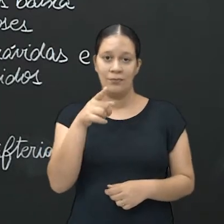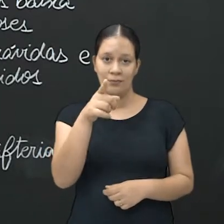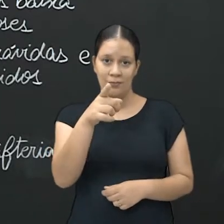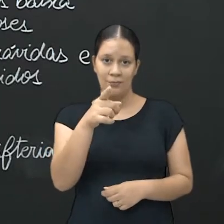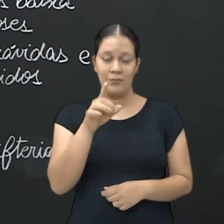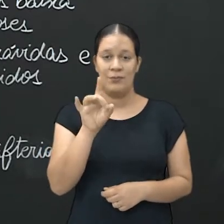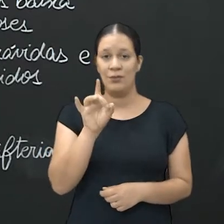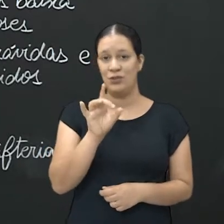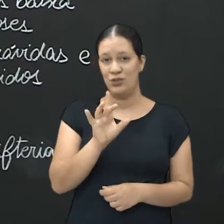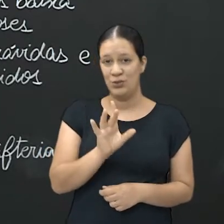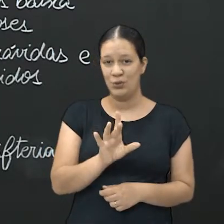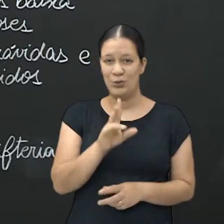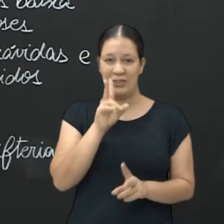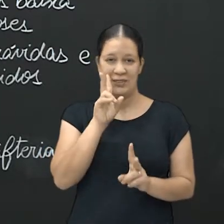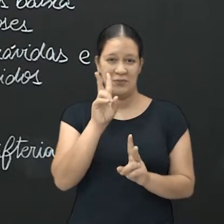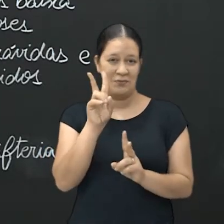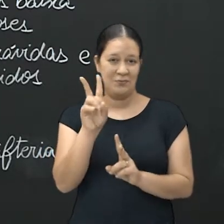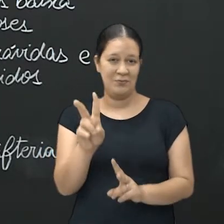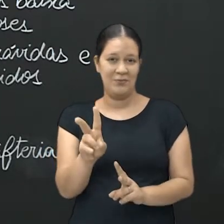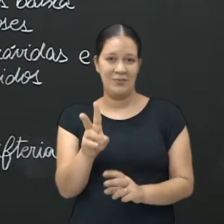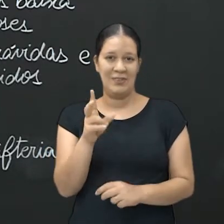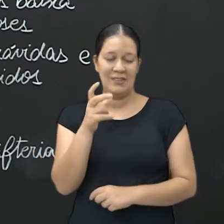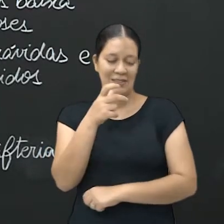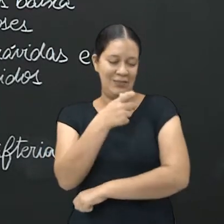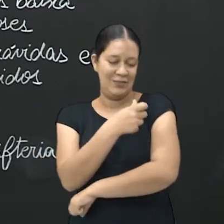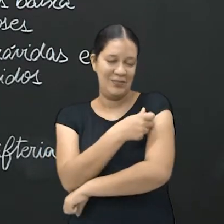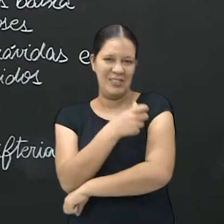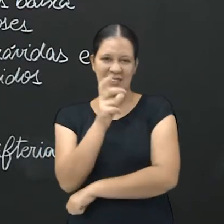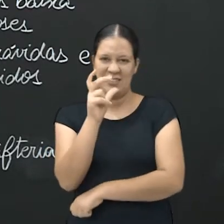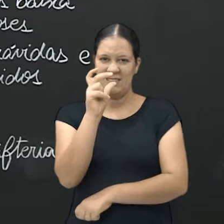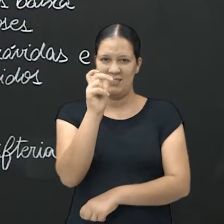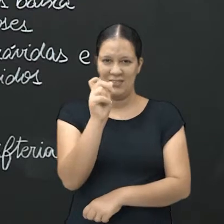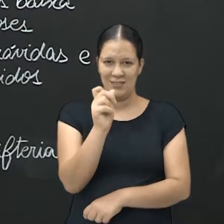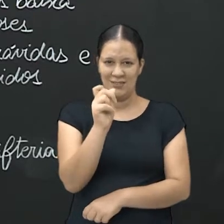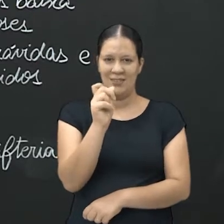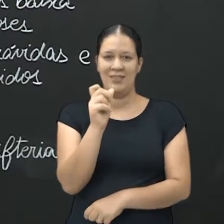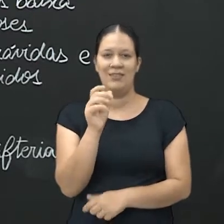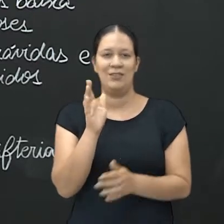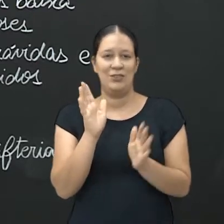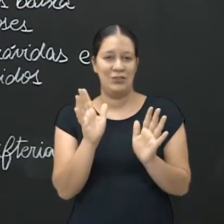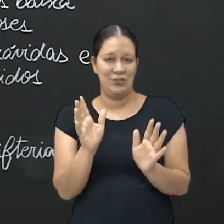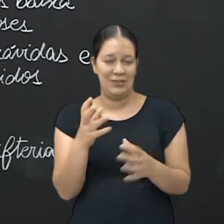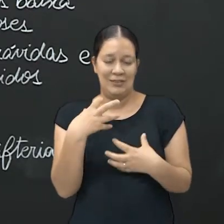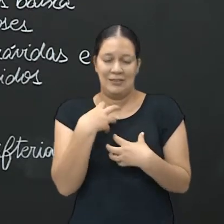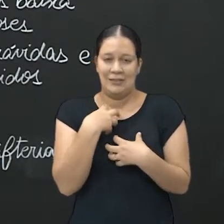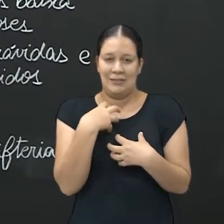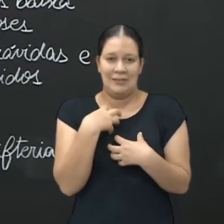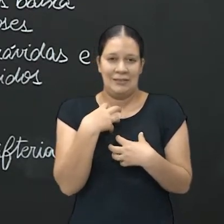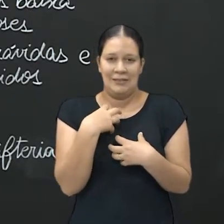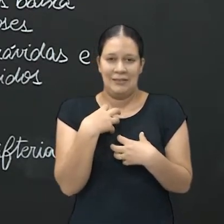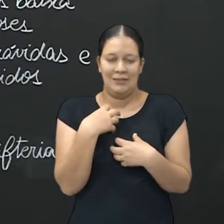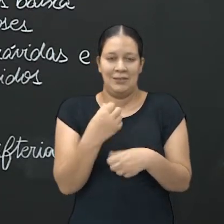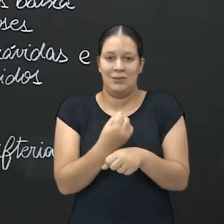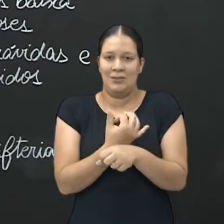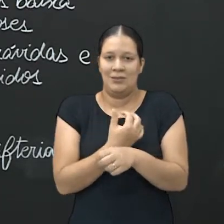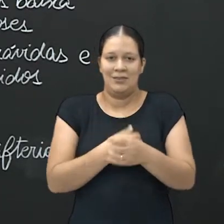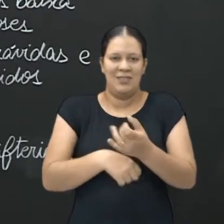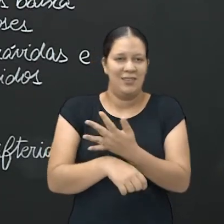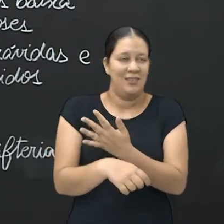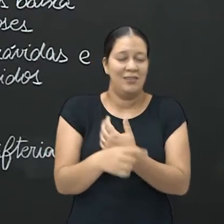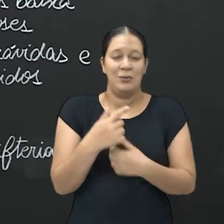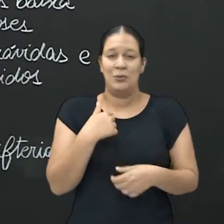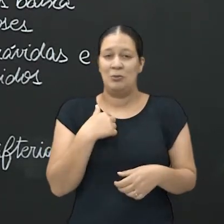você, só de ver isso aqui, agulha, injeção, já fica arrepiado. Ai, eu detesto tomar